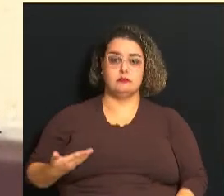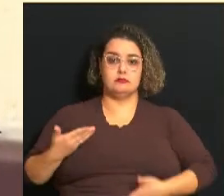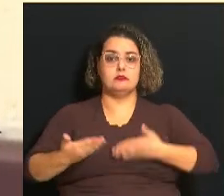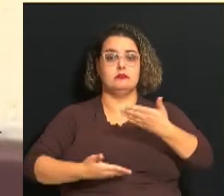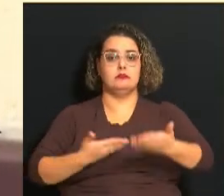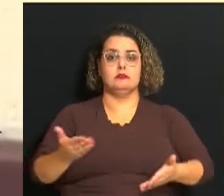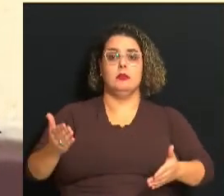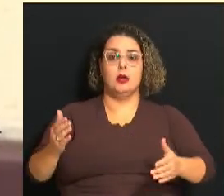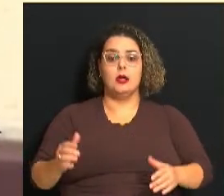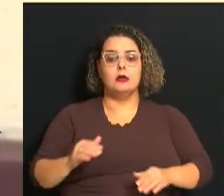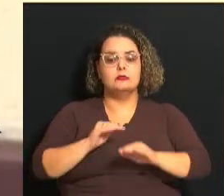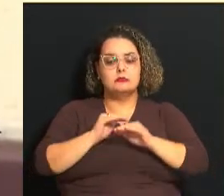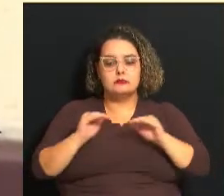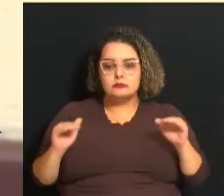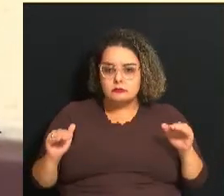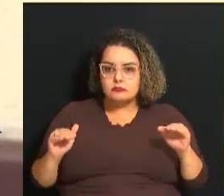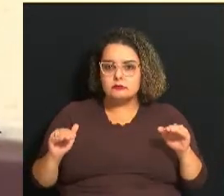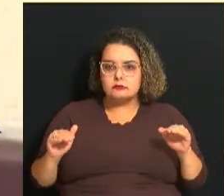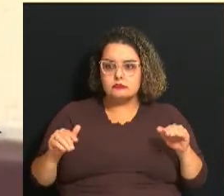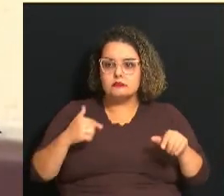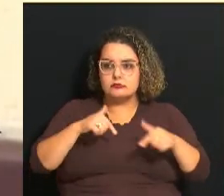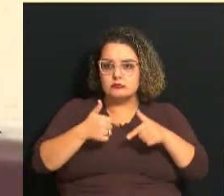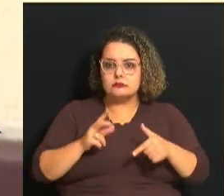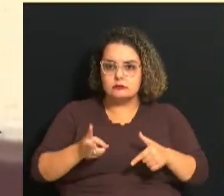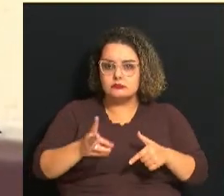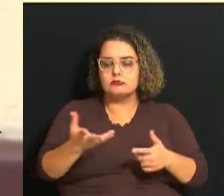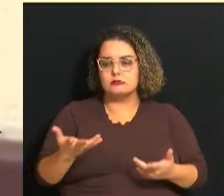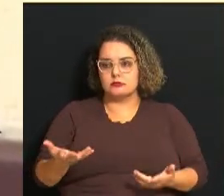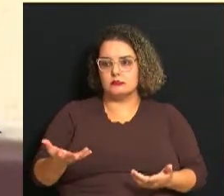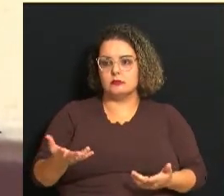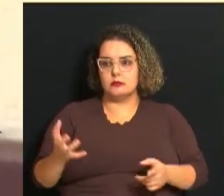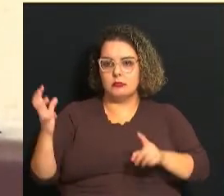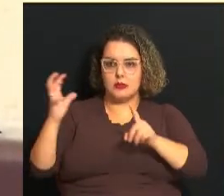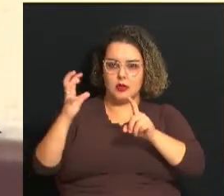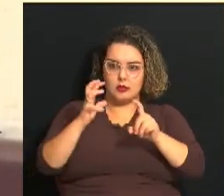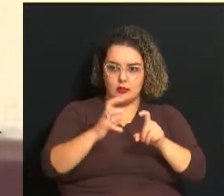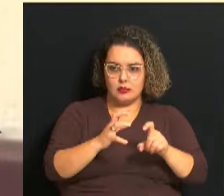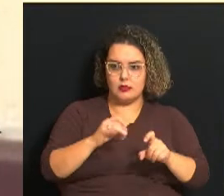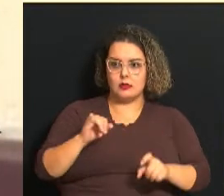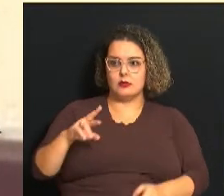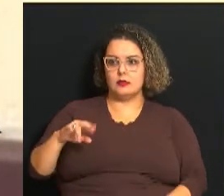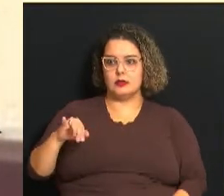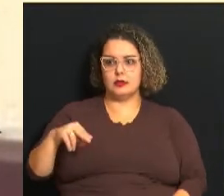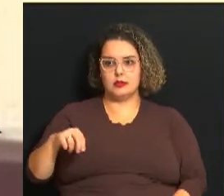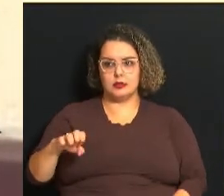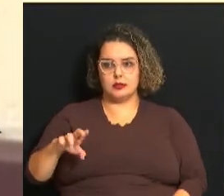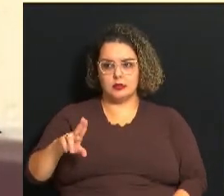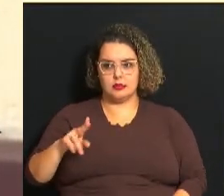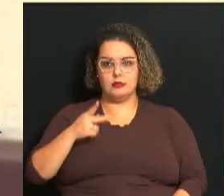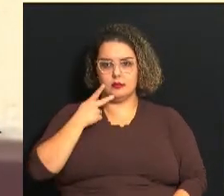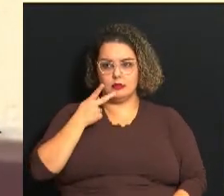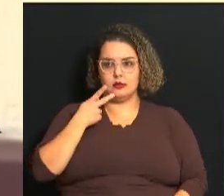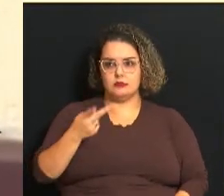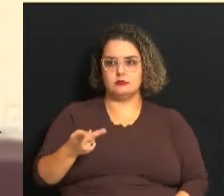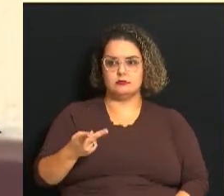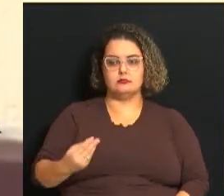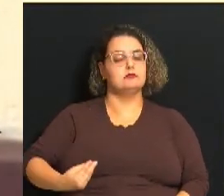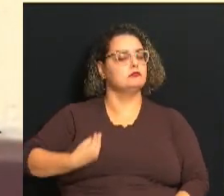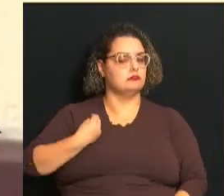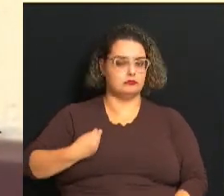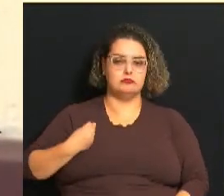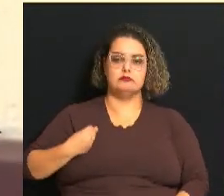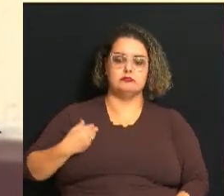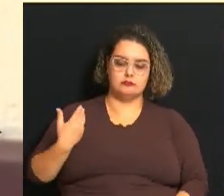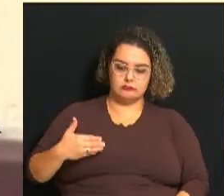tão o assédio moral é isso então essas práticas todas que o Irineu coloca É tá muito presente no